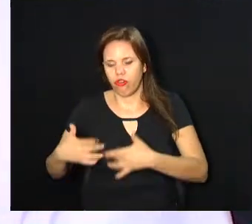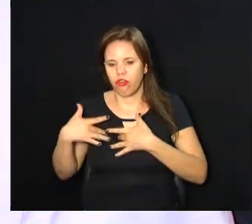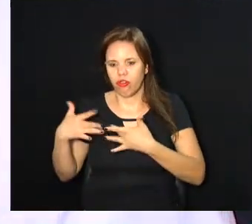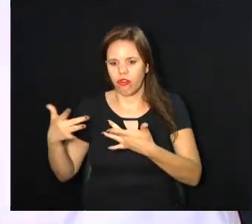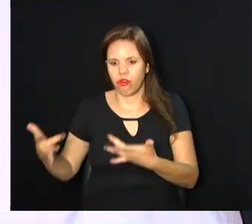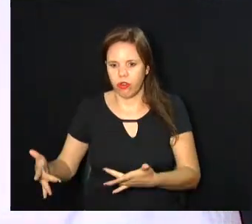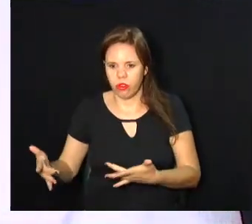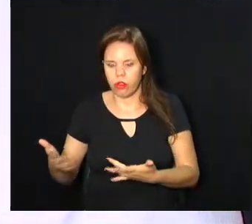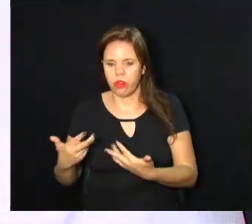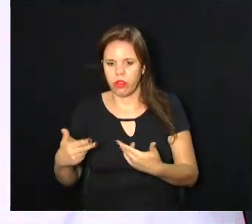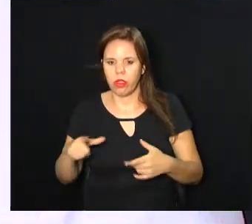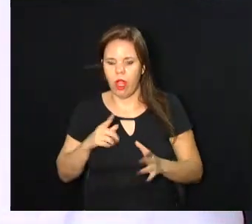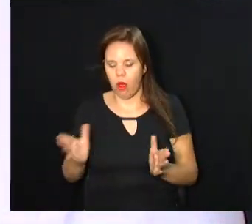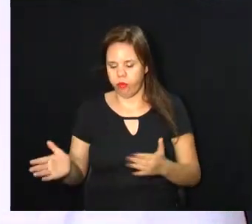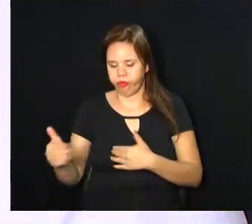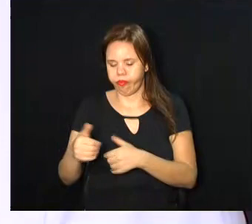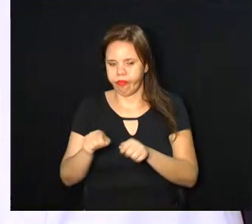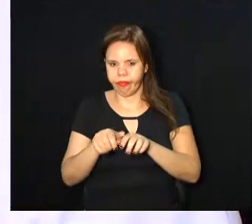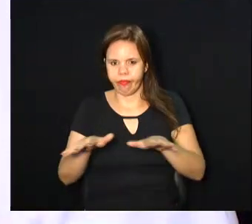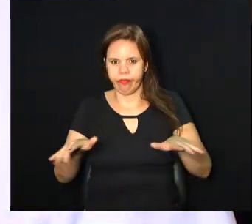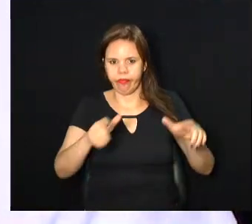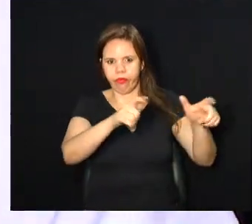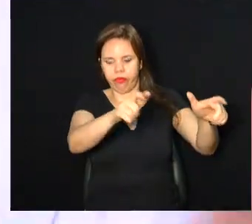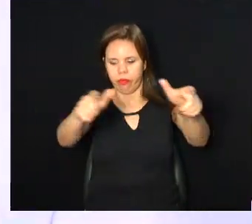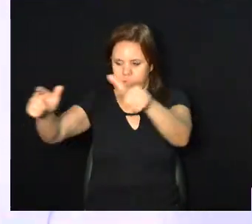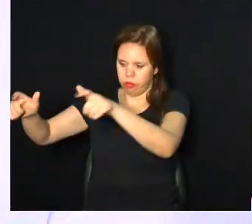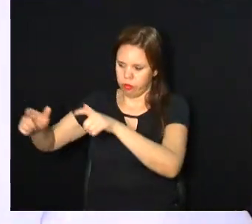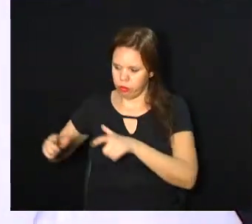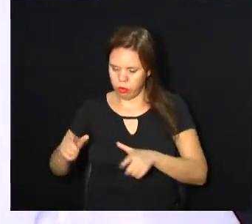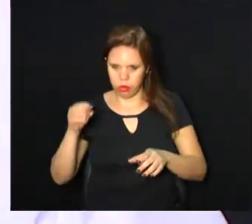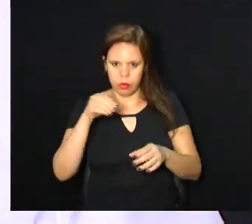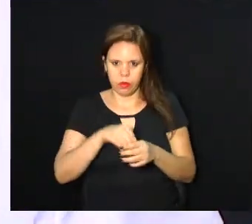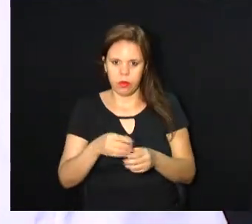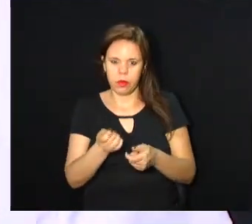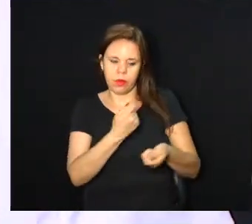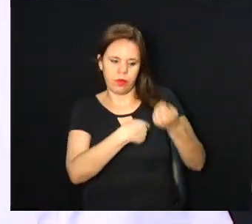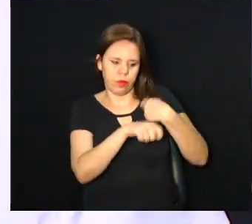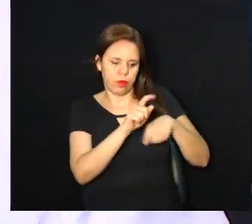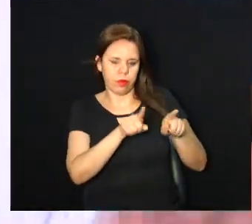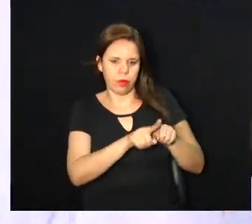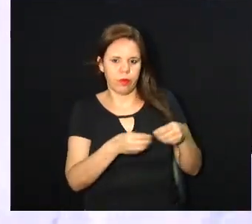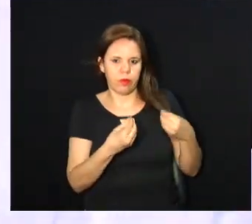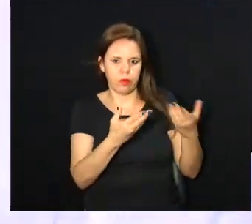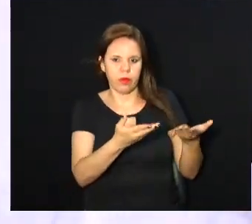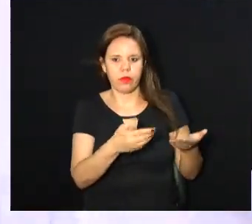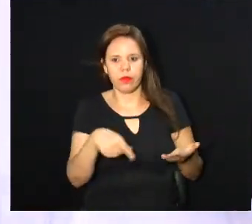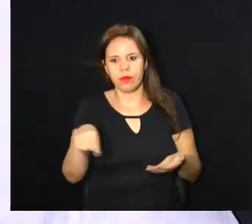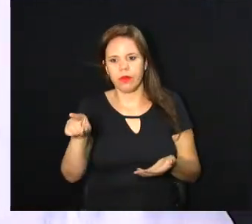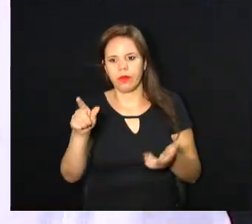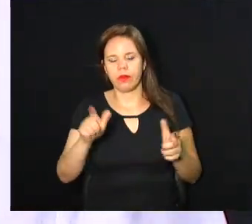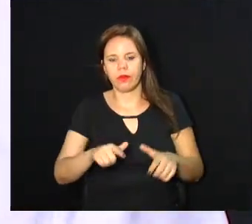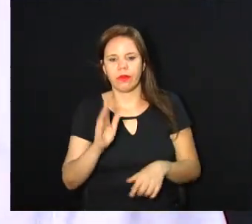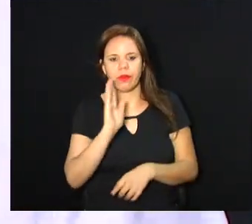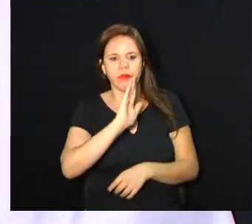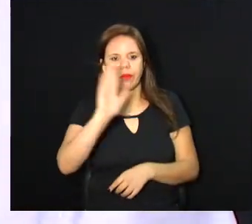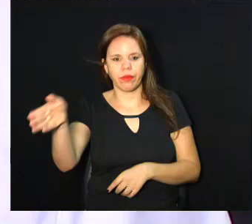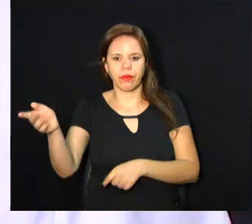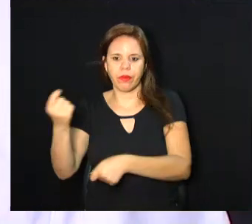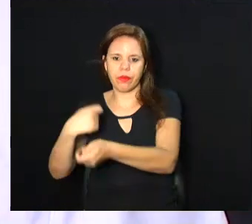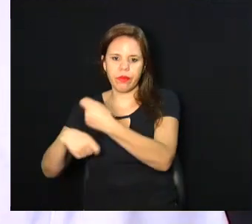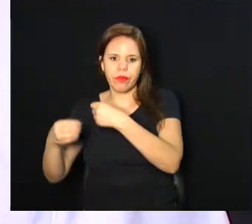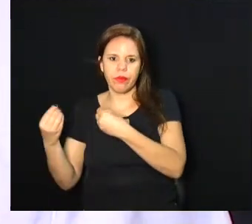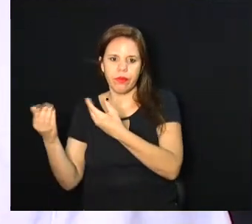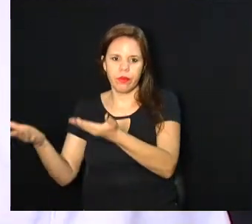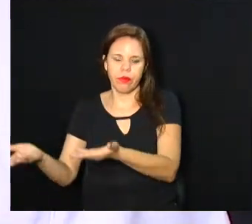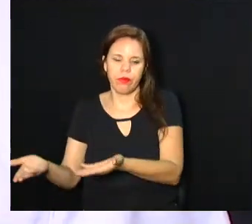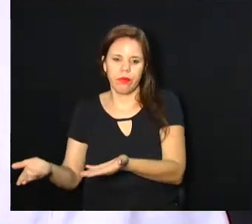Sim, nós temos caixinhas espalhadas pelo posto e na administração também. Se a pessoa quiser, pode vir direto à administração e